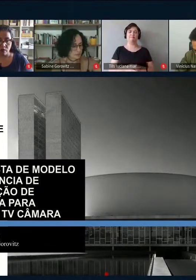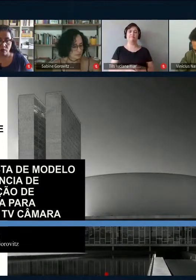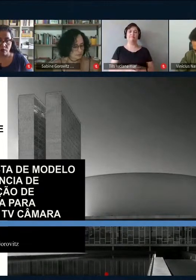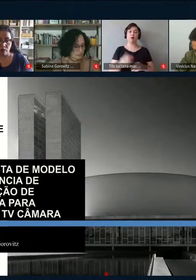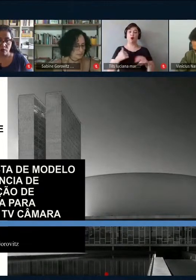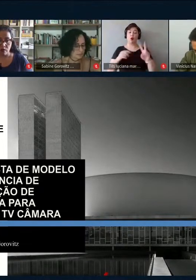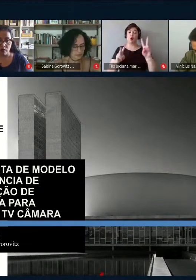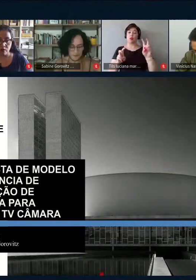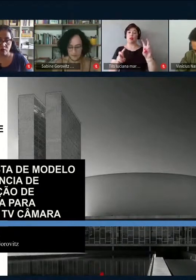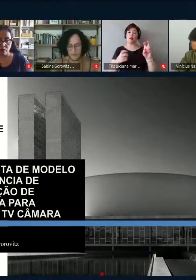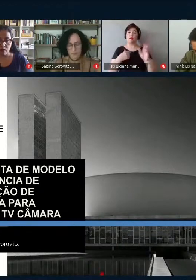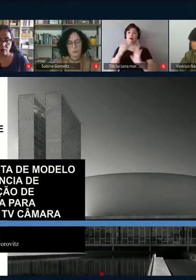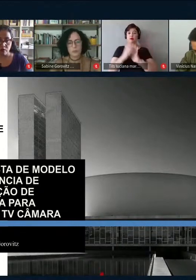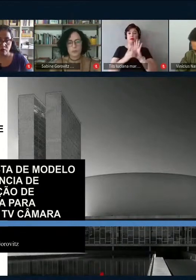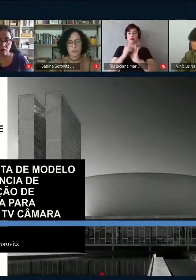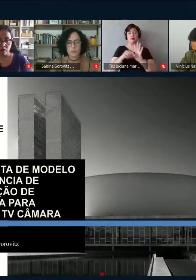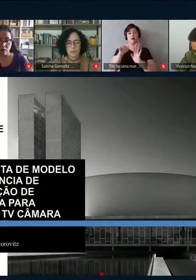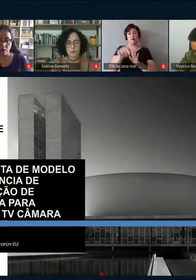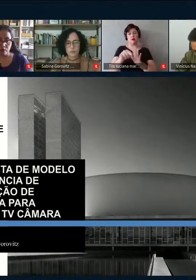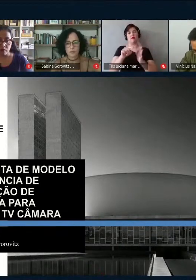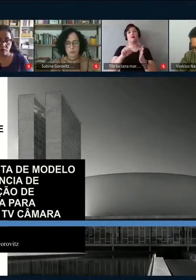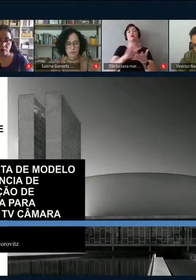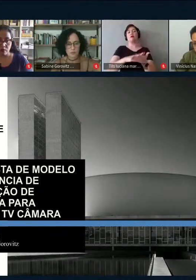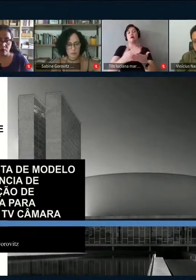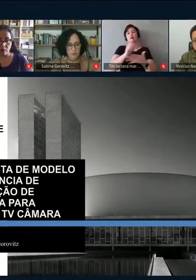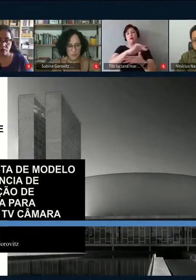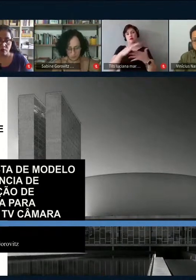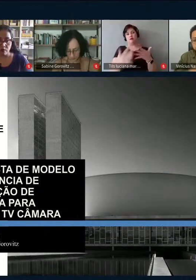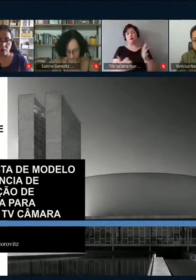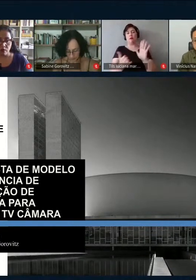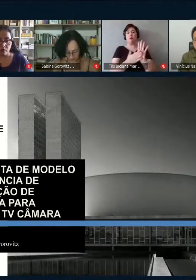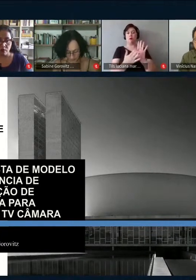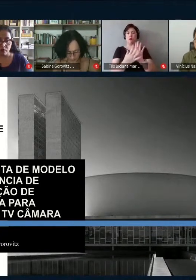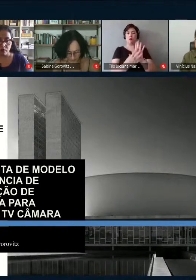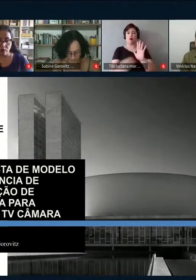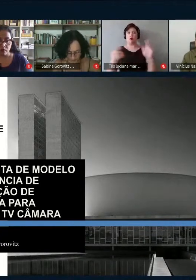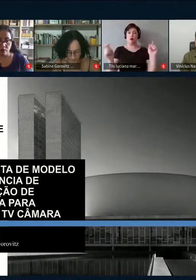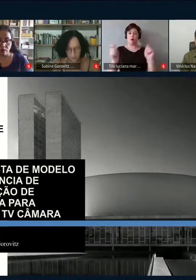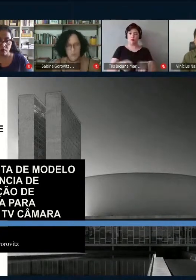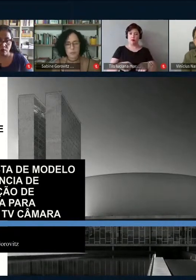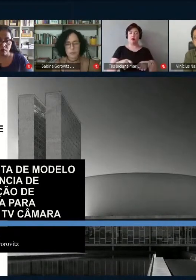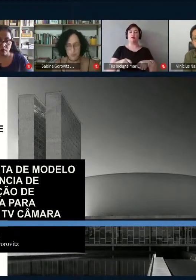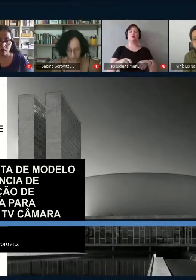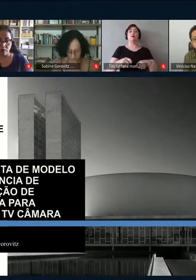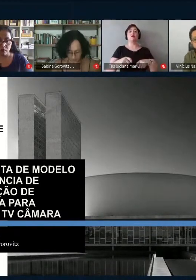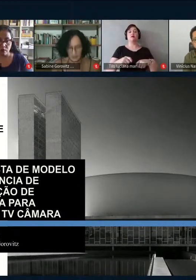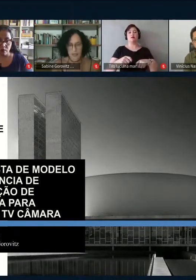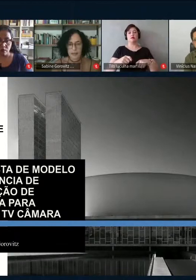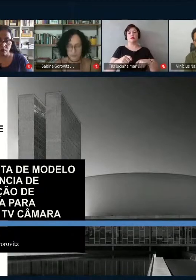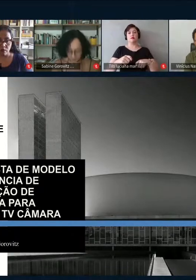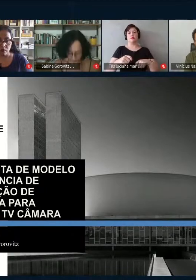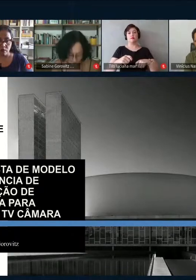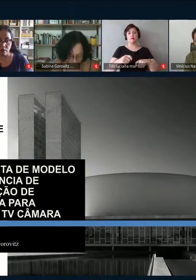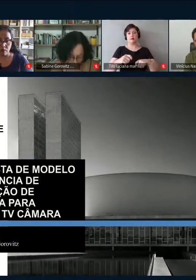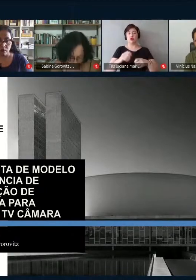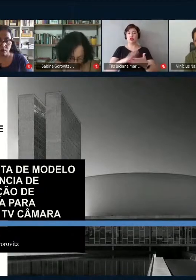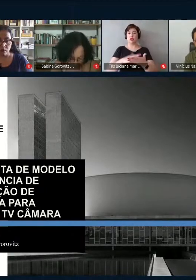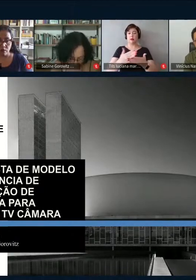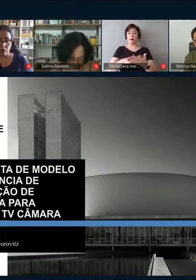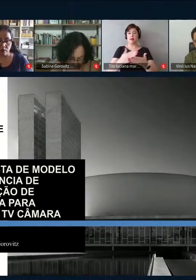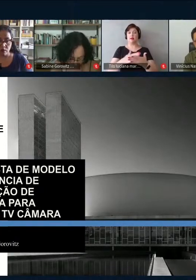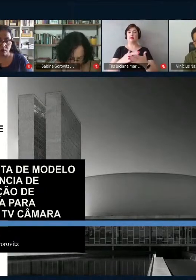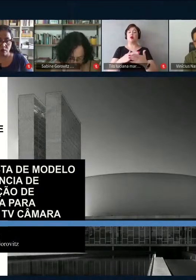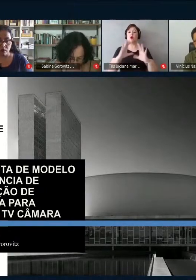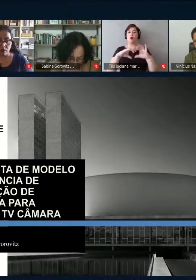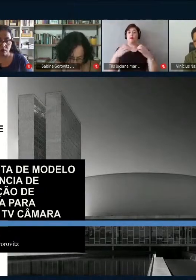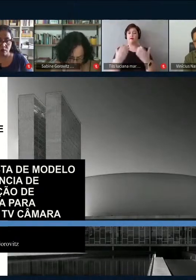da minha dissertação é esse, Intérpretes de Língua de Sinais, uma proposta do modelo de competência de interpretação de conferência para